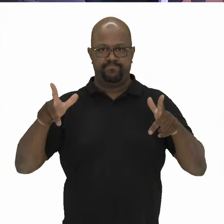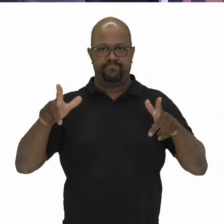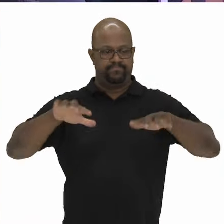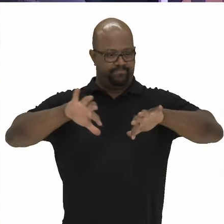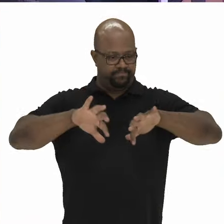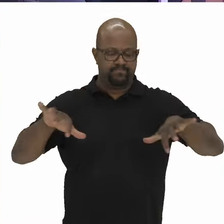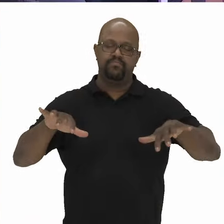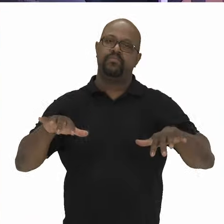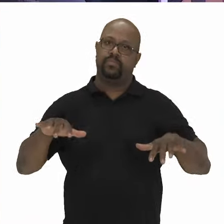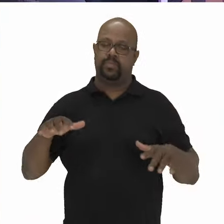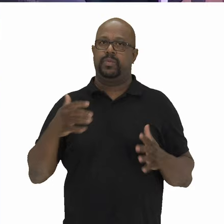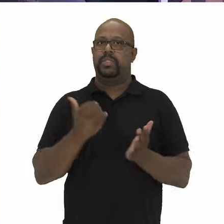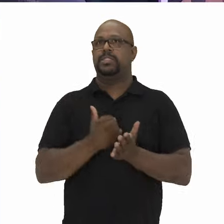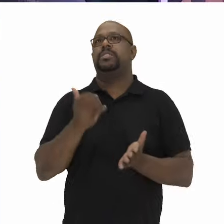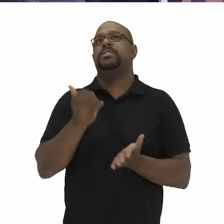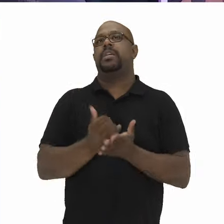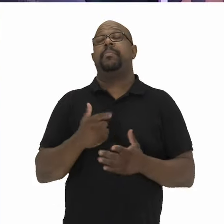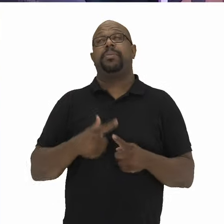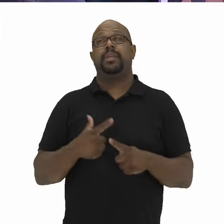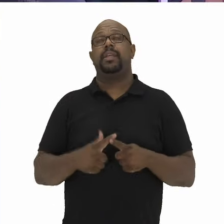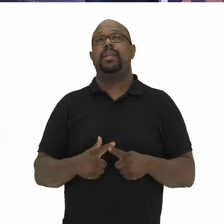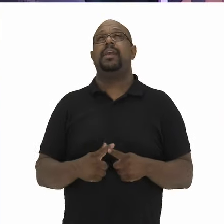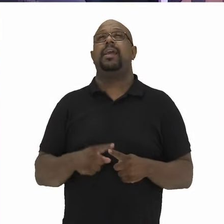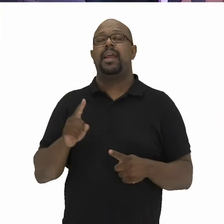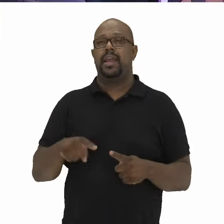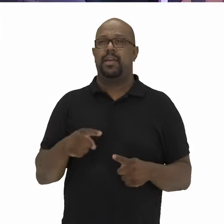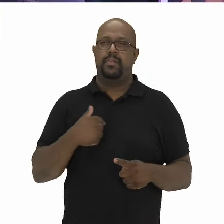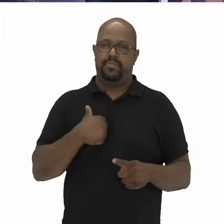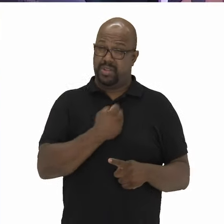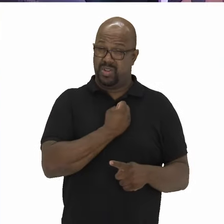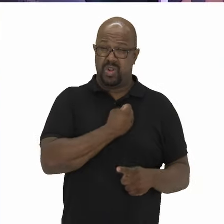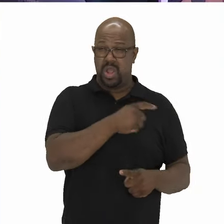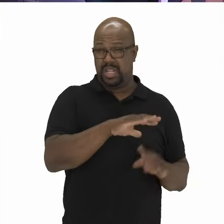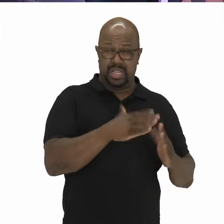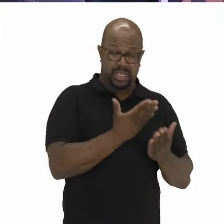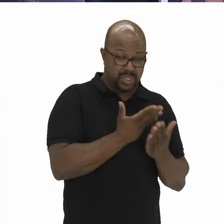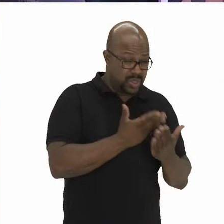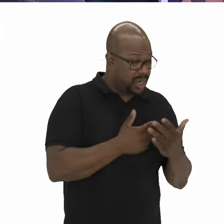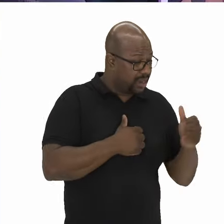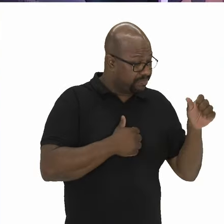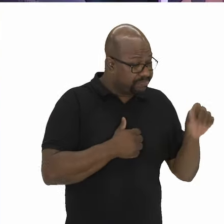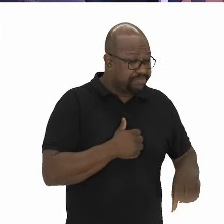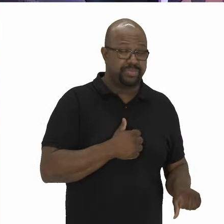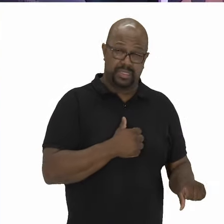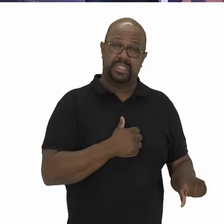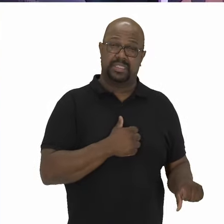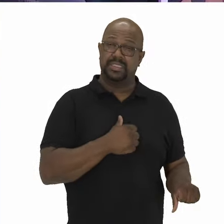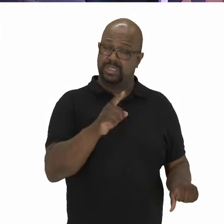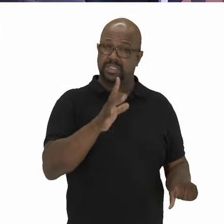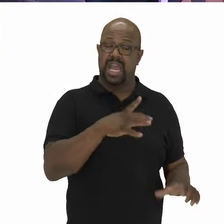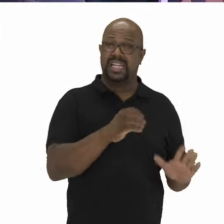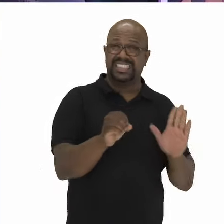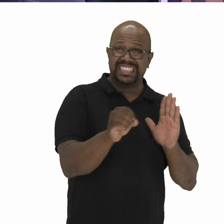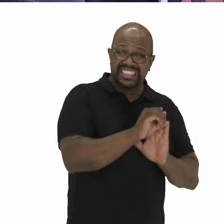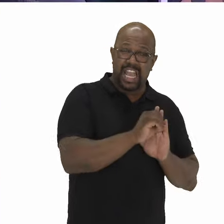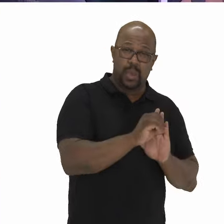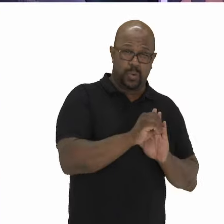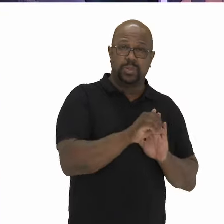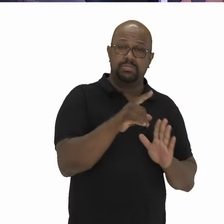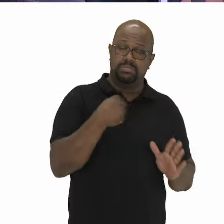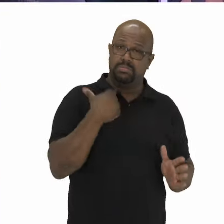opostos gigantescos aí né porque eram notas muito baixas